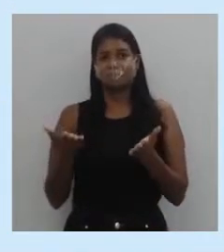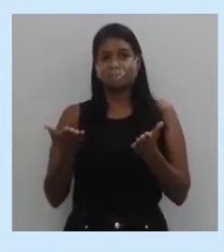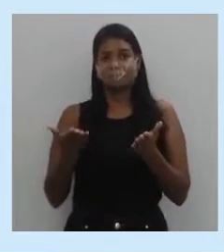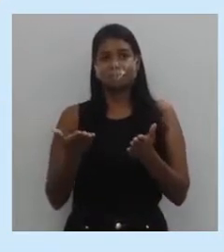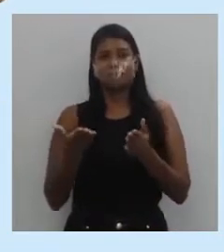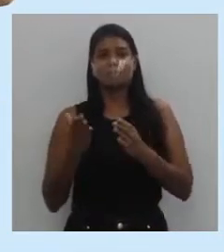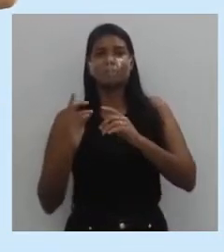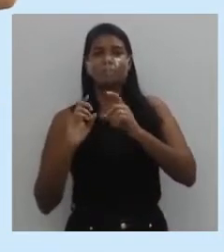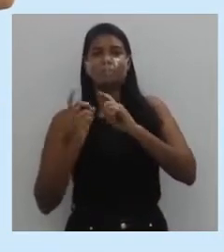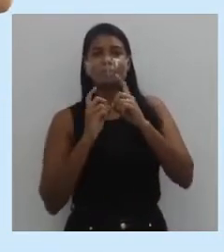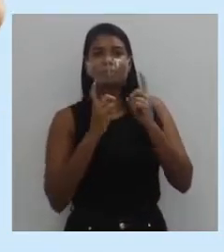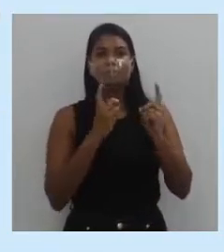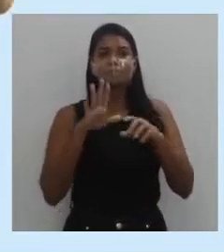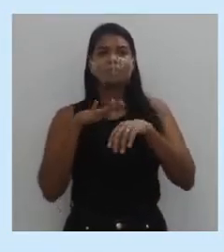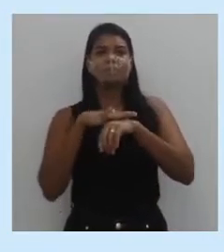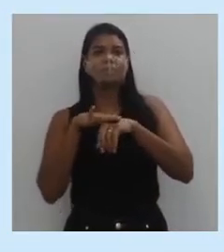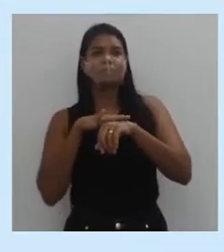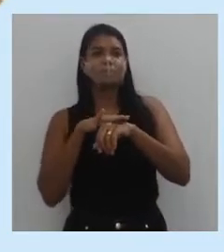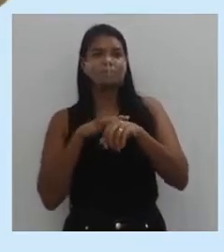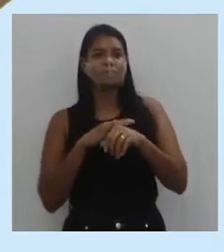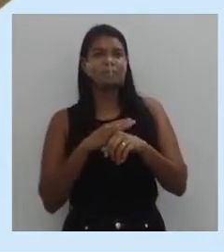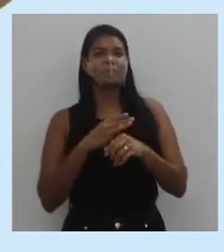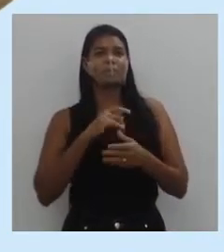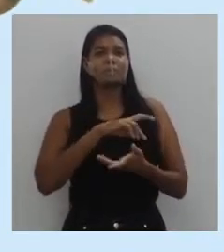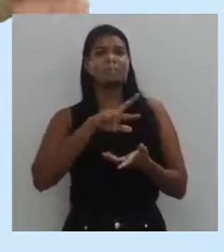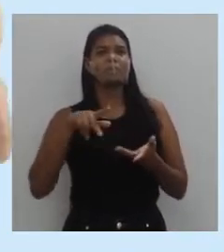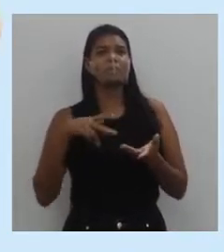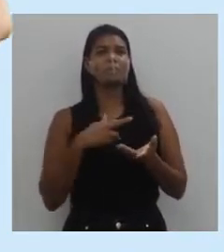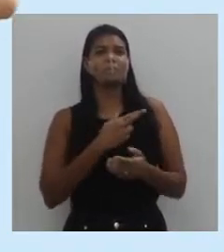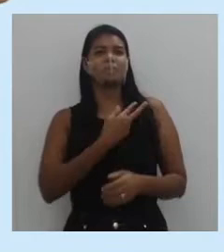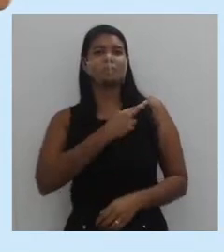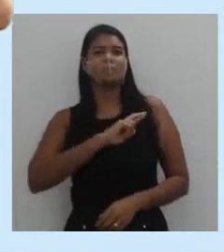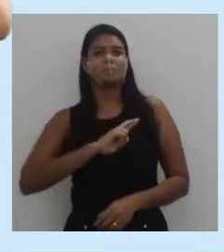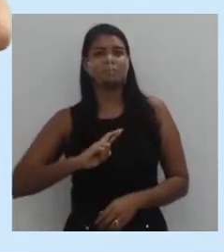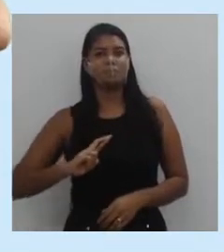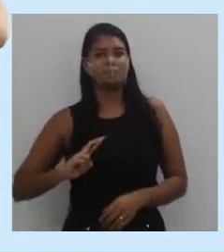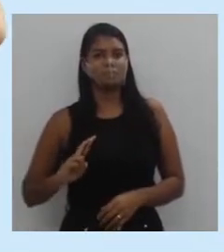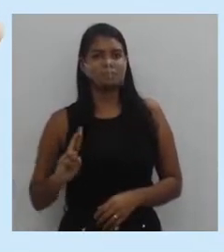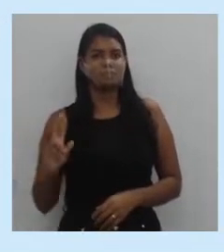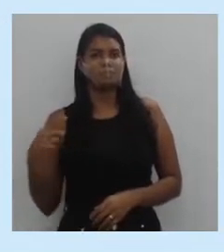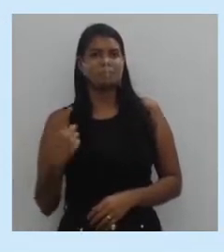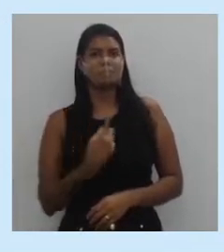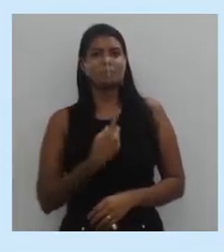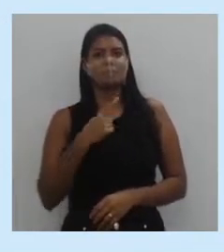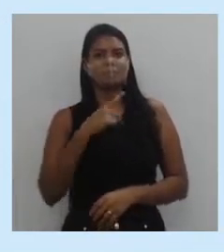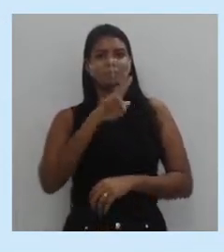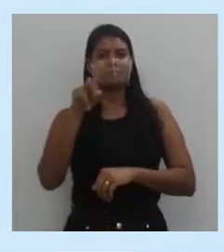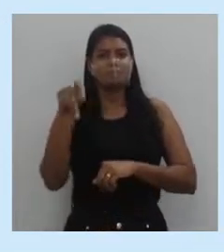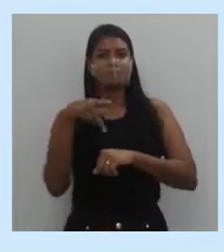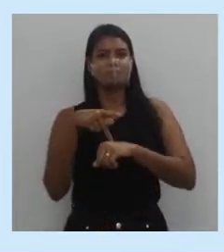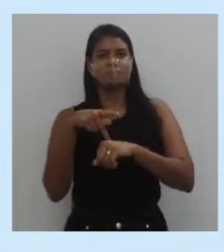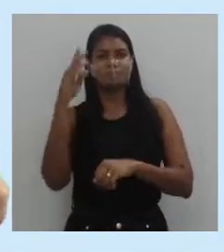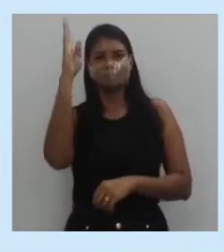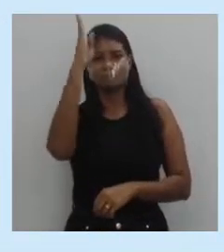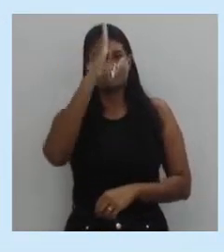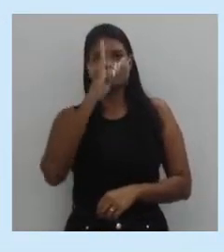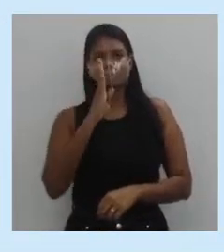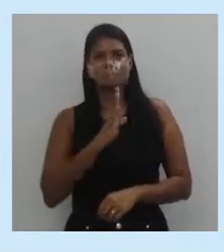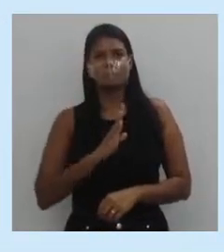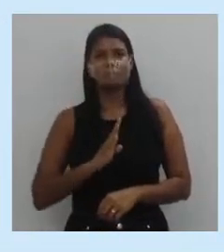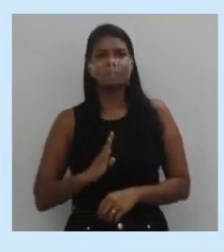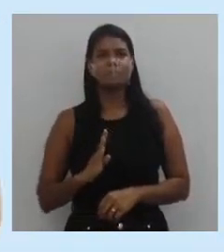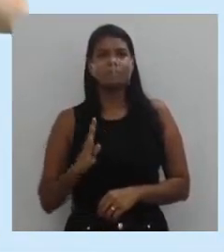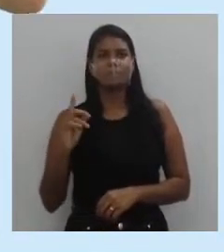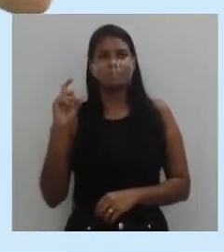hoje, vamos conversar um pouco sobre tradição religiosa, a diversidade em nosso país, no